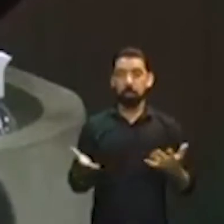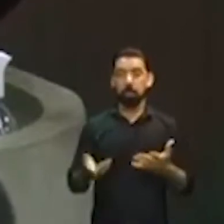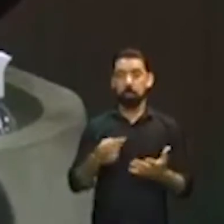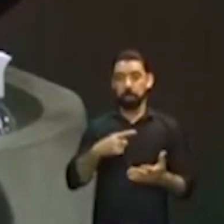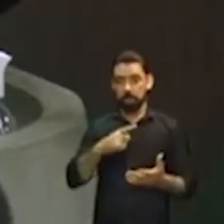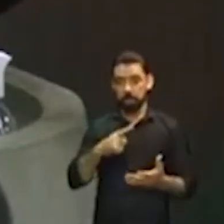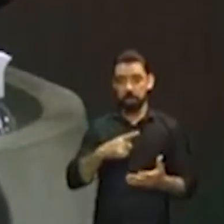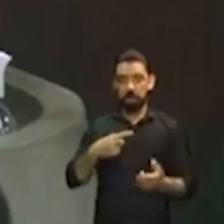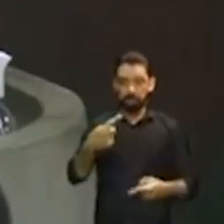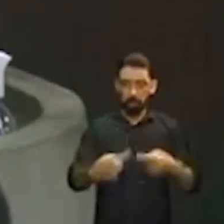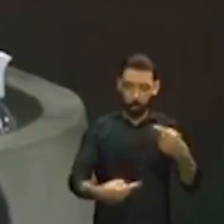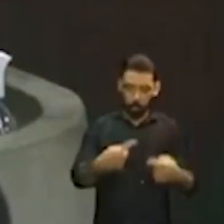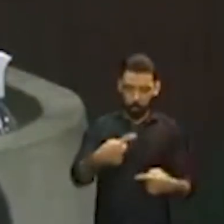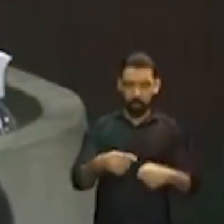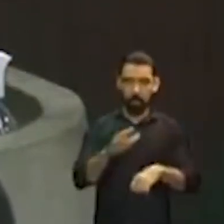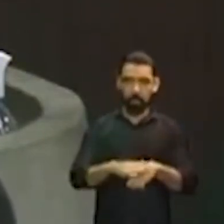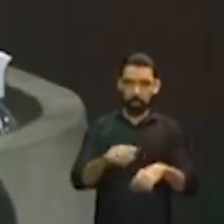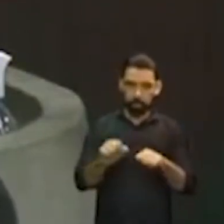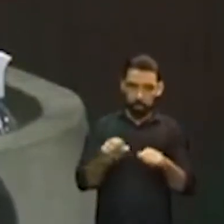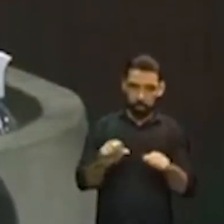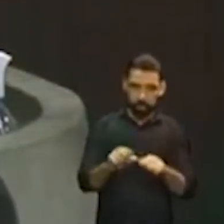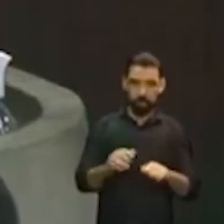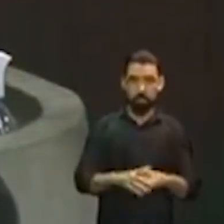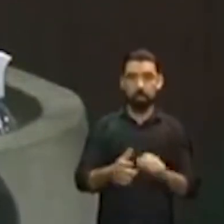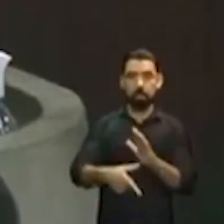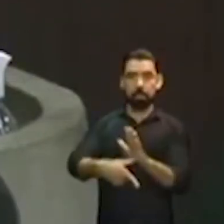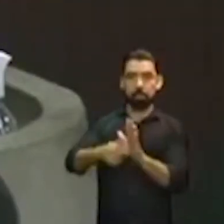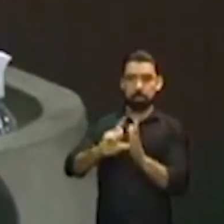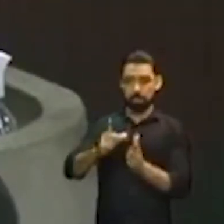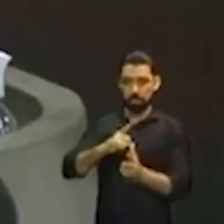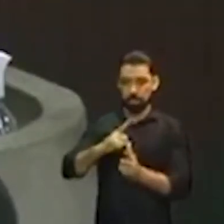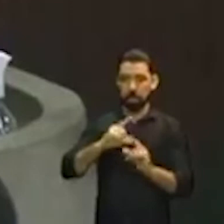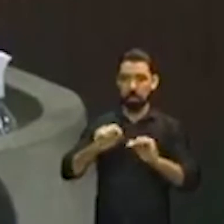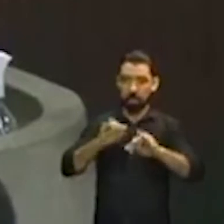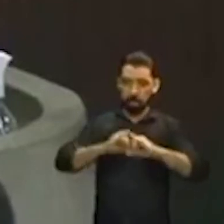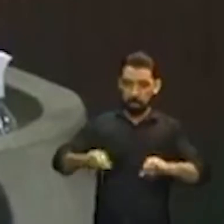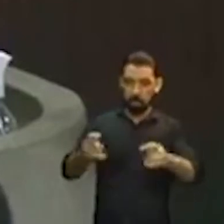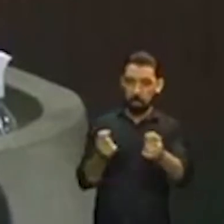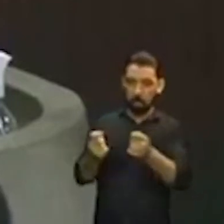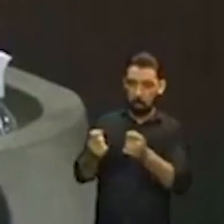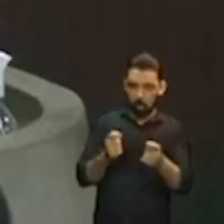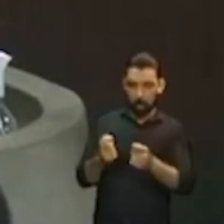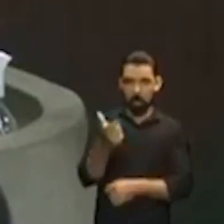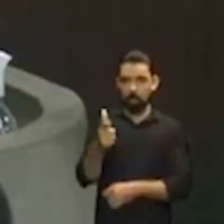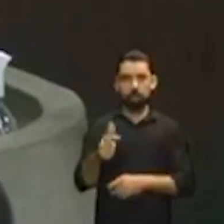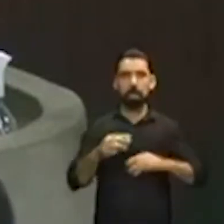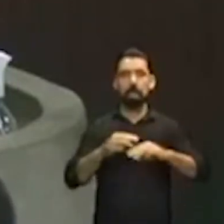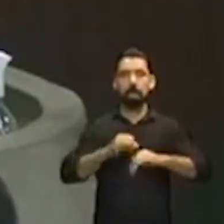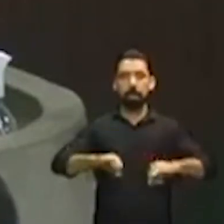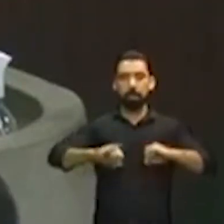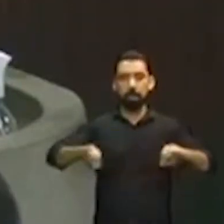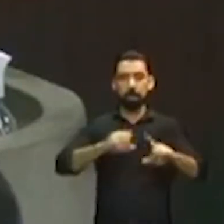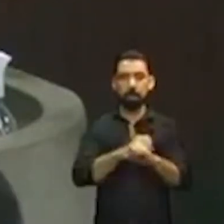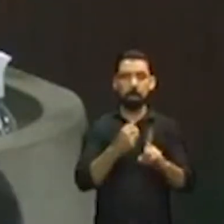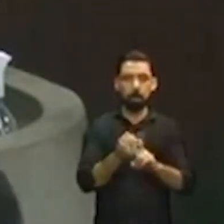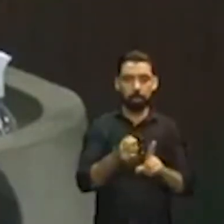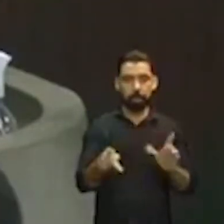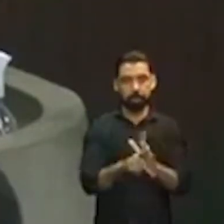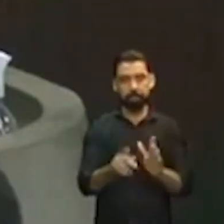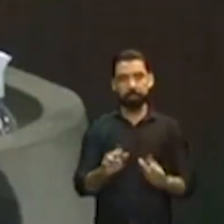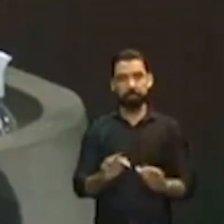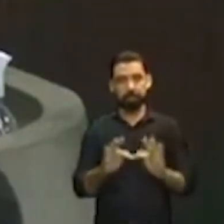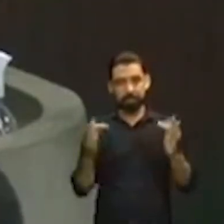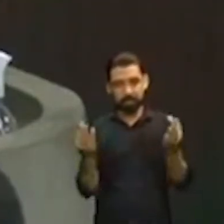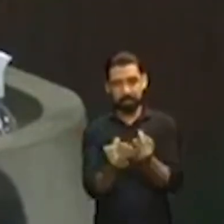fazer isso, que antes era massacrado por uma mídia controlada, quando não existia a mídia social, que é a mídia